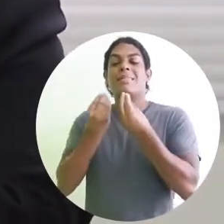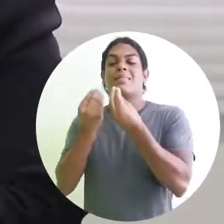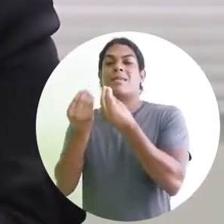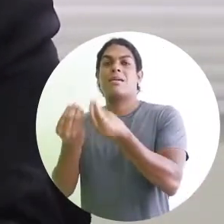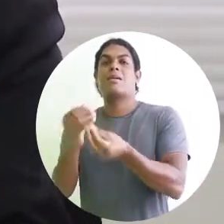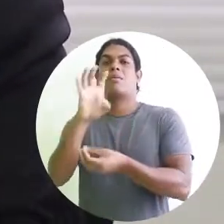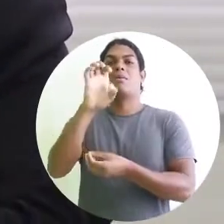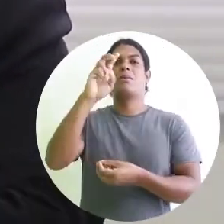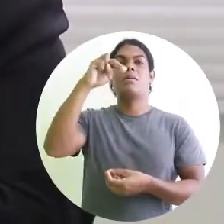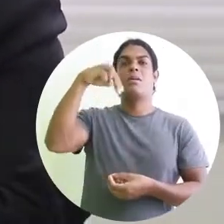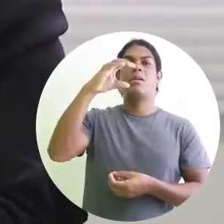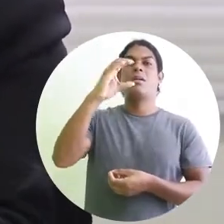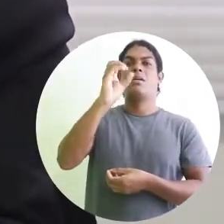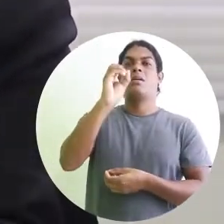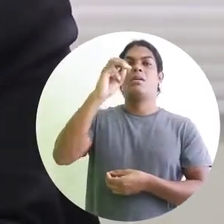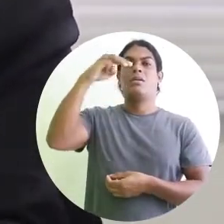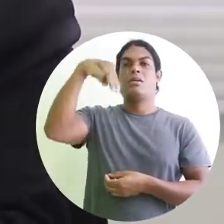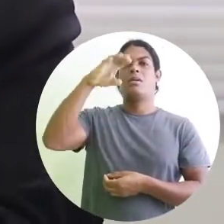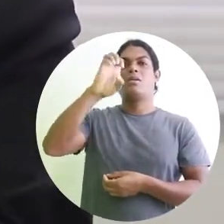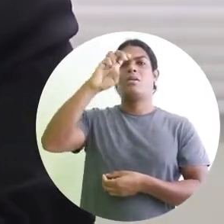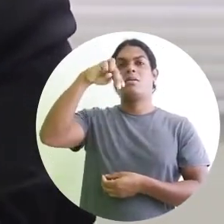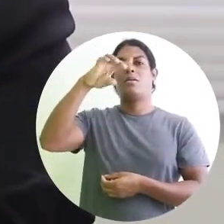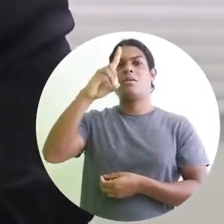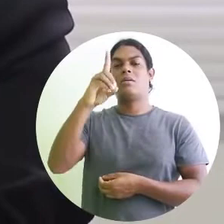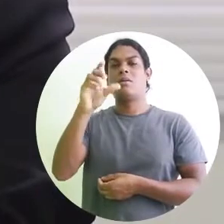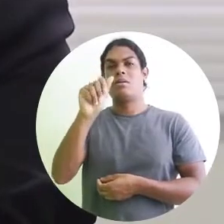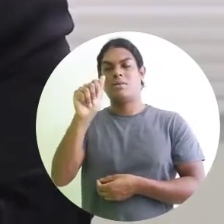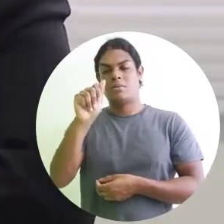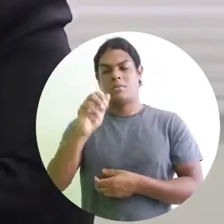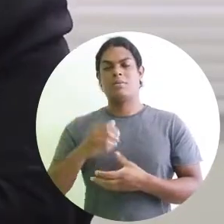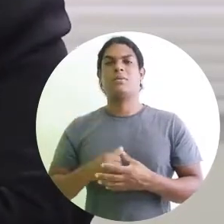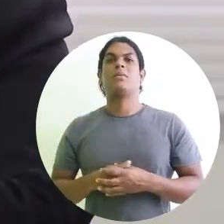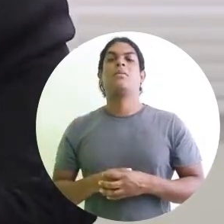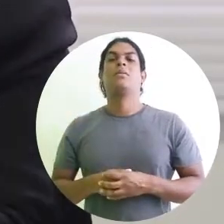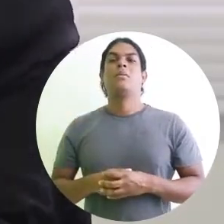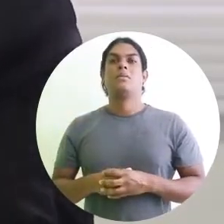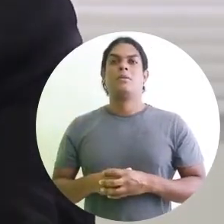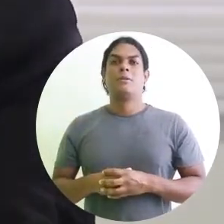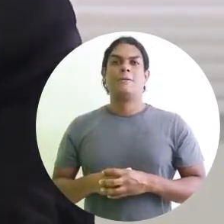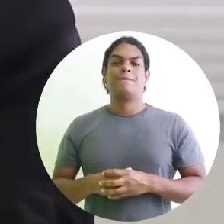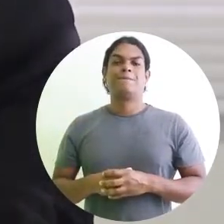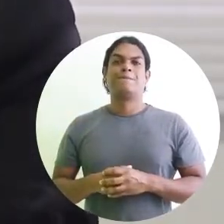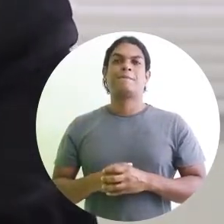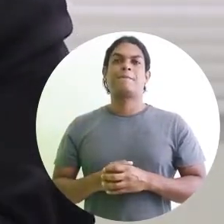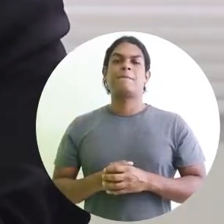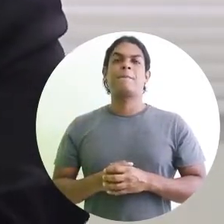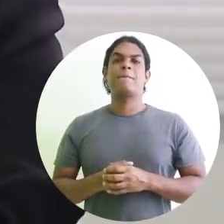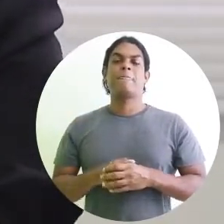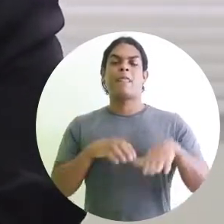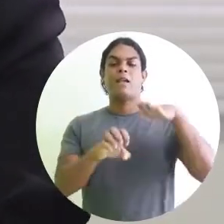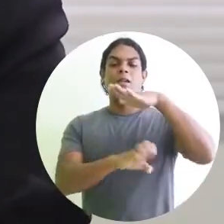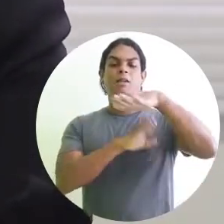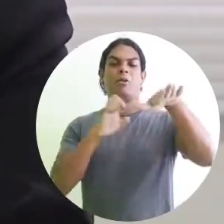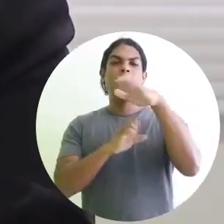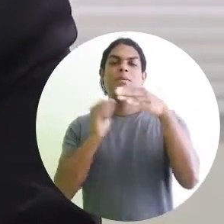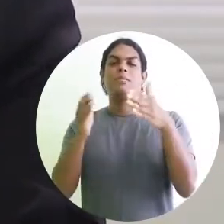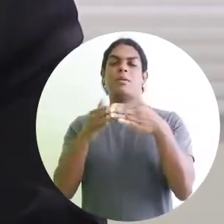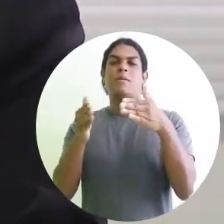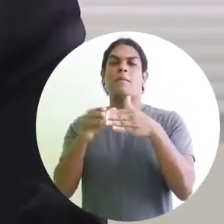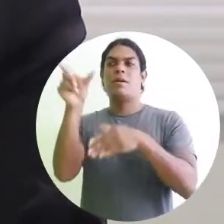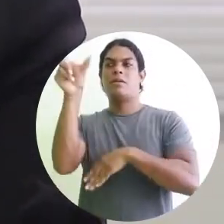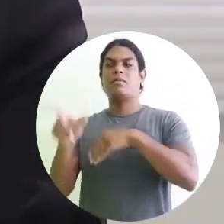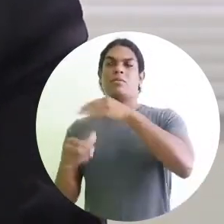a compra da matéria-prima, o processo de produção, muitas vezes o exportador exige que o pagamento seja antecipado para que a mercadoria seja